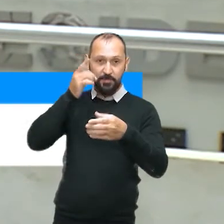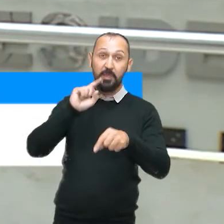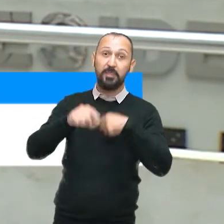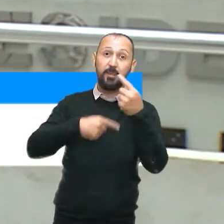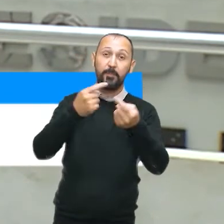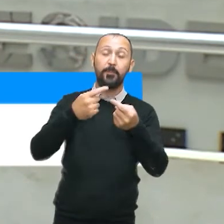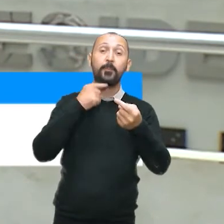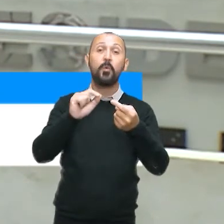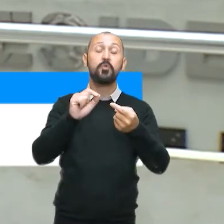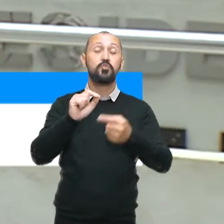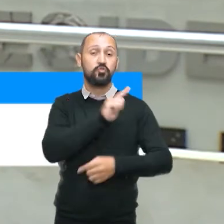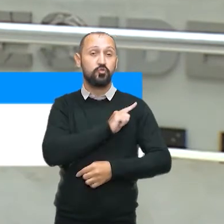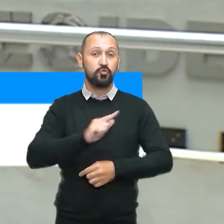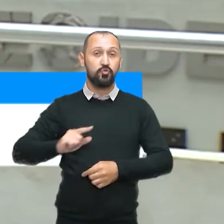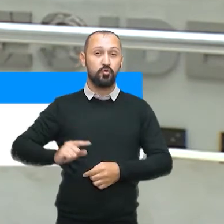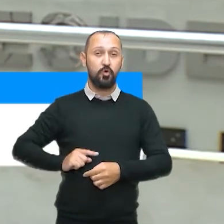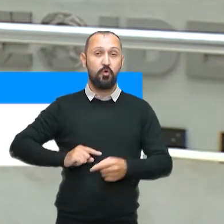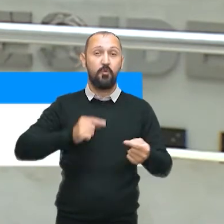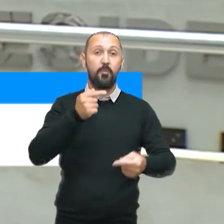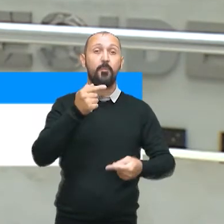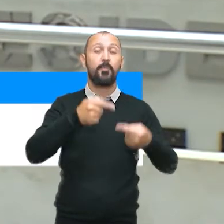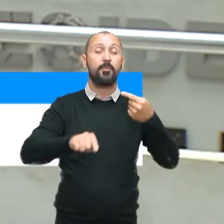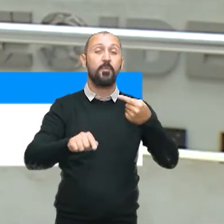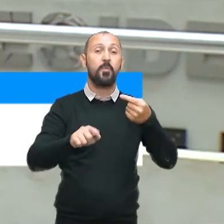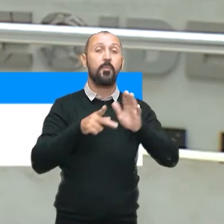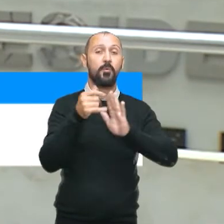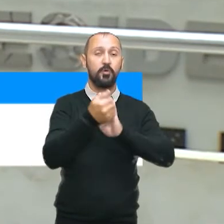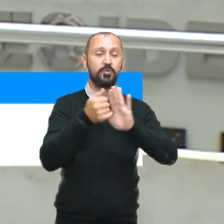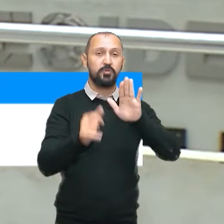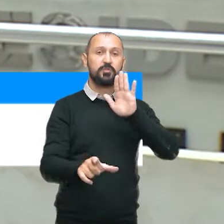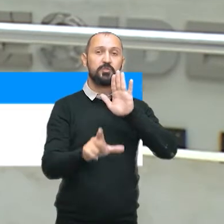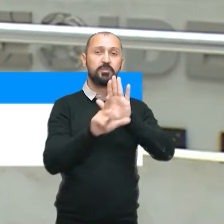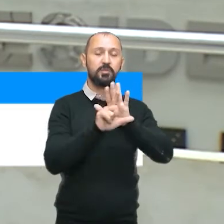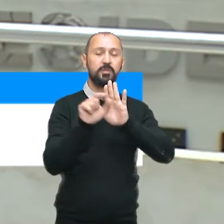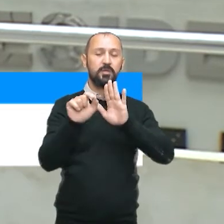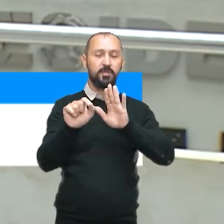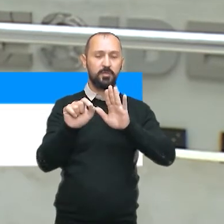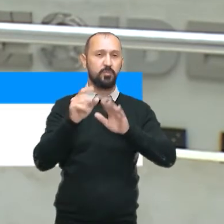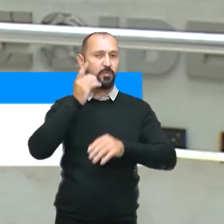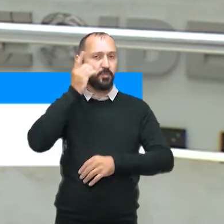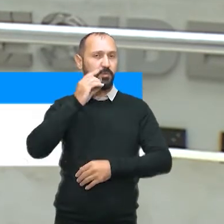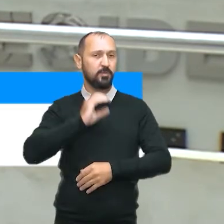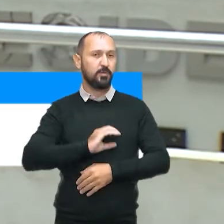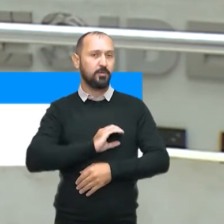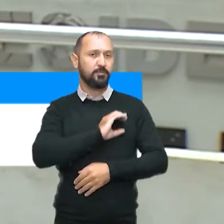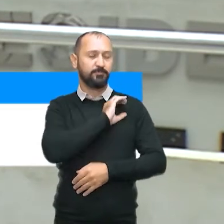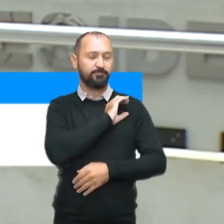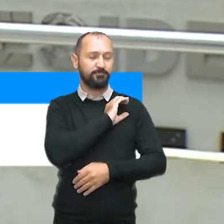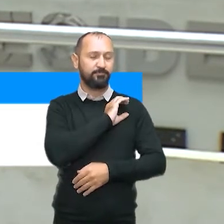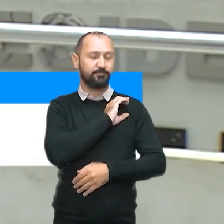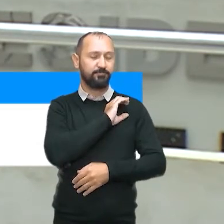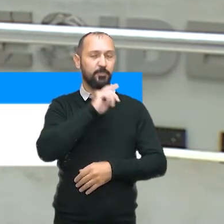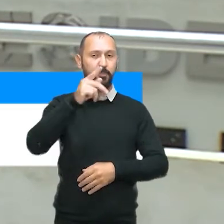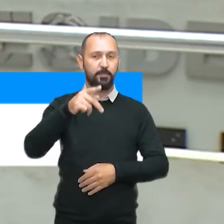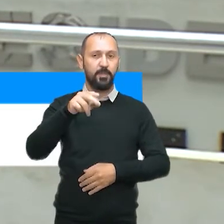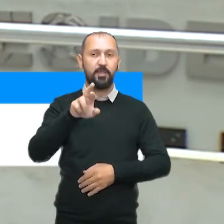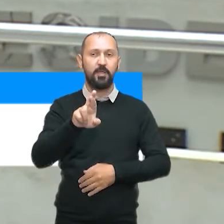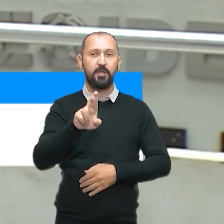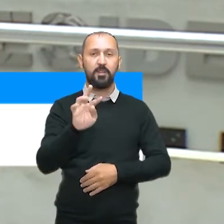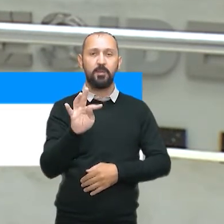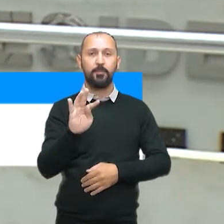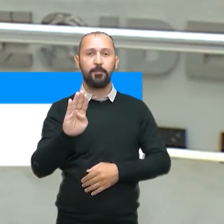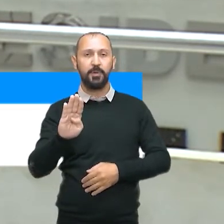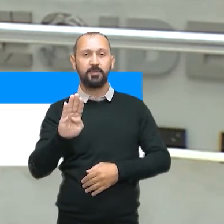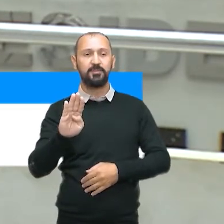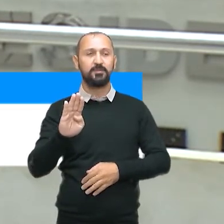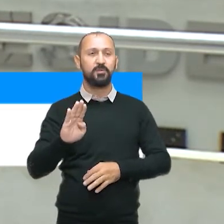entre os parlamentares, o veto total do governo ao projeto de lei de autoria do deputado Capitão Contar, do